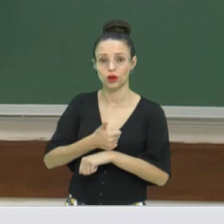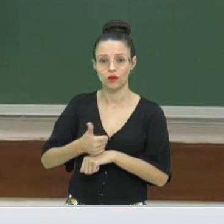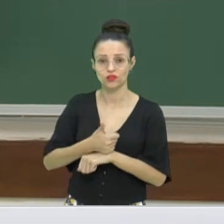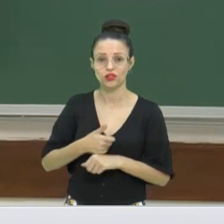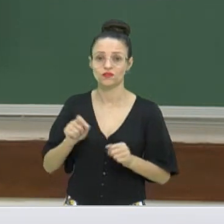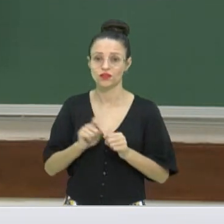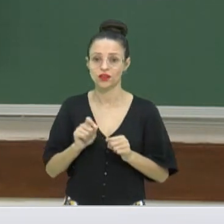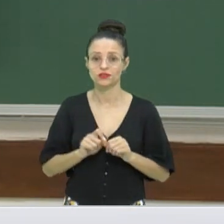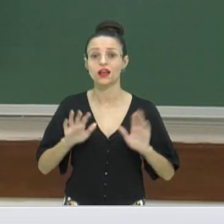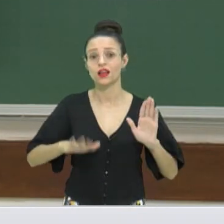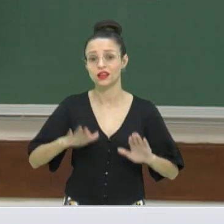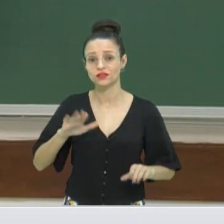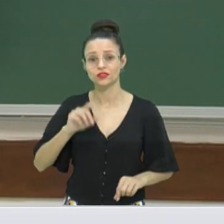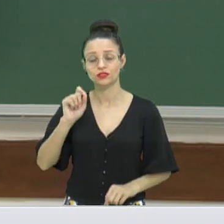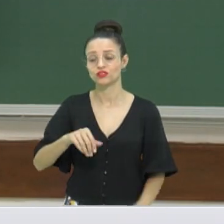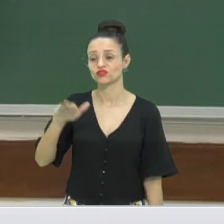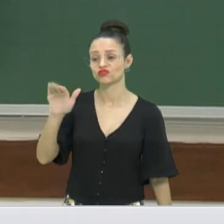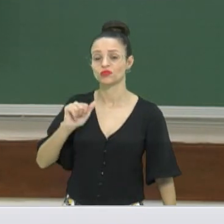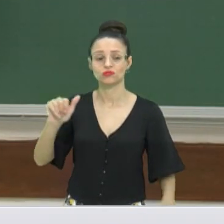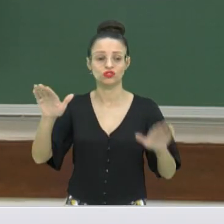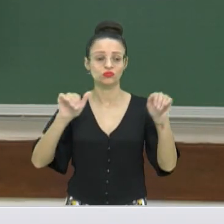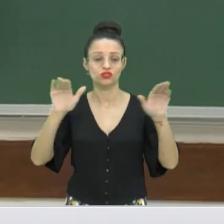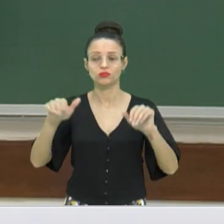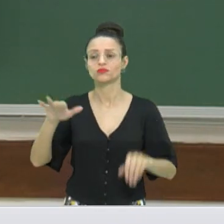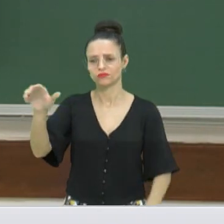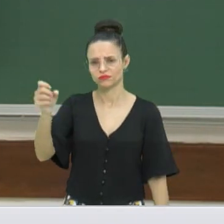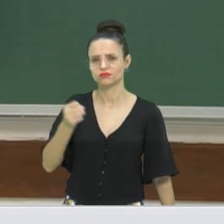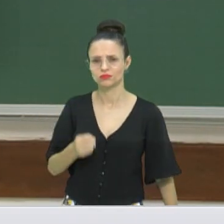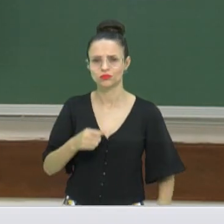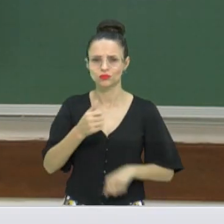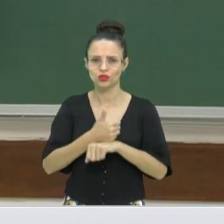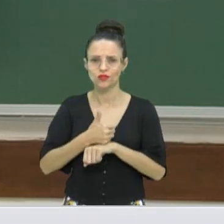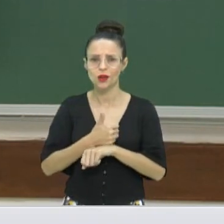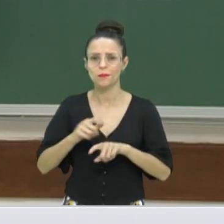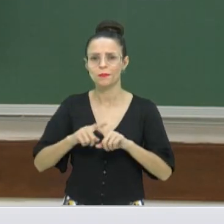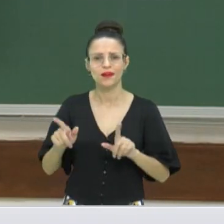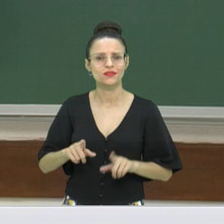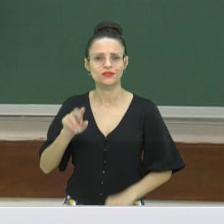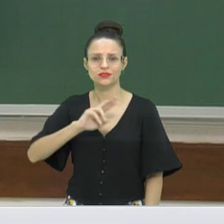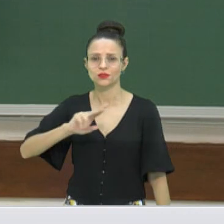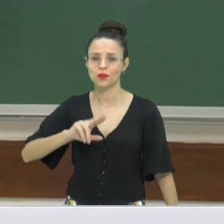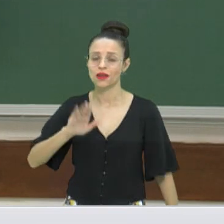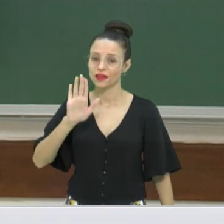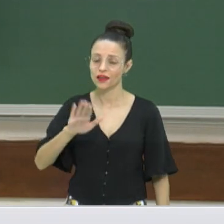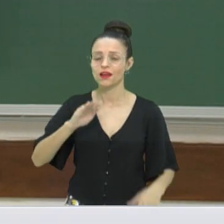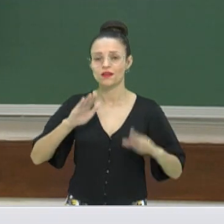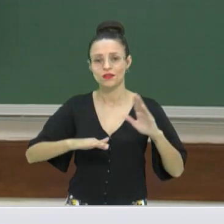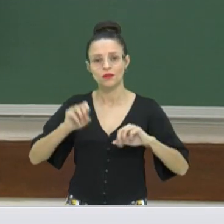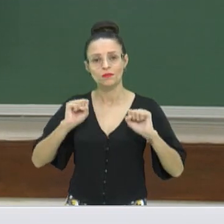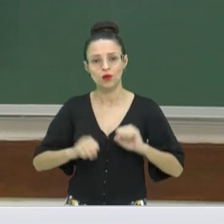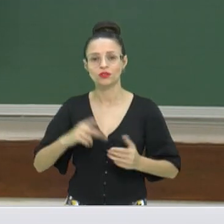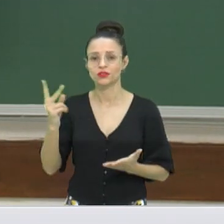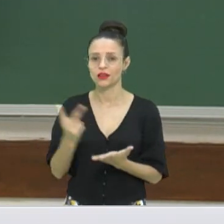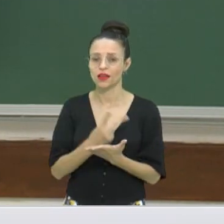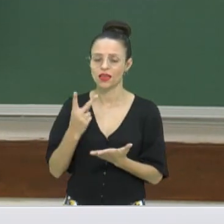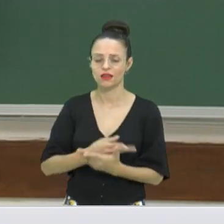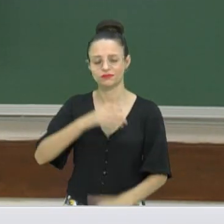Às vezes até são contratados profissionais, mas muitas vezes eles não são feitos. E eles podem conter